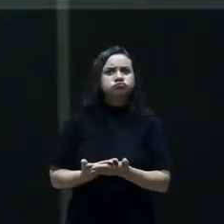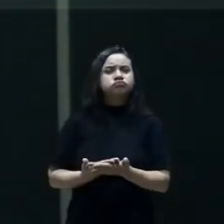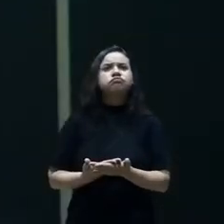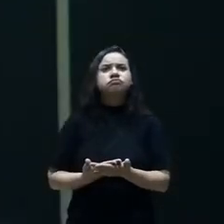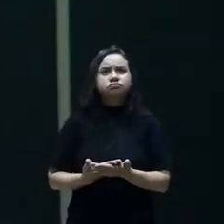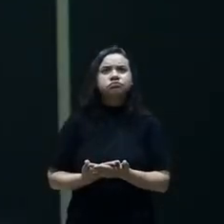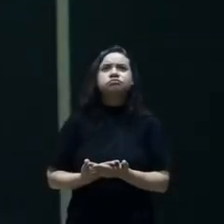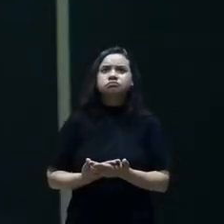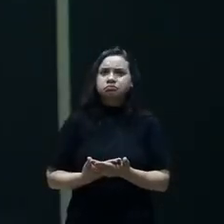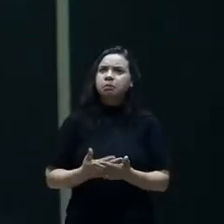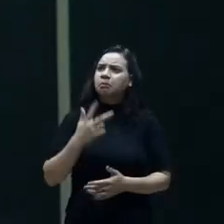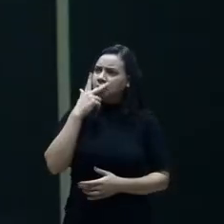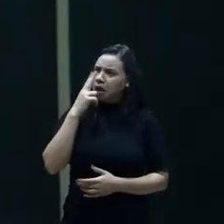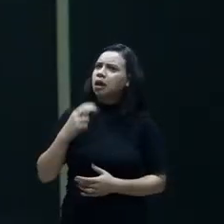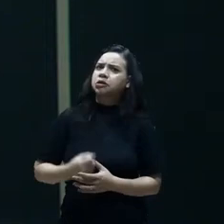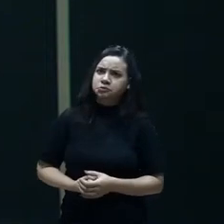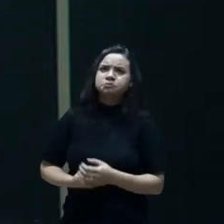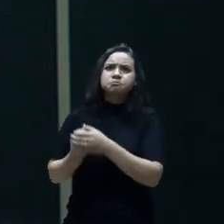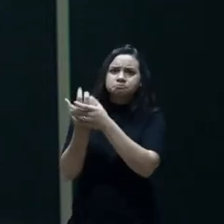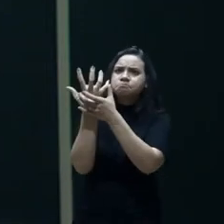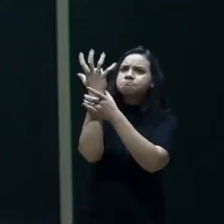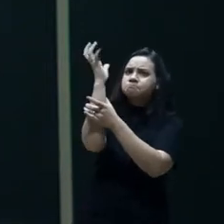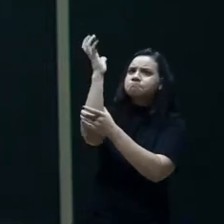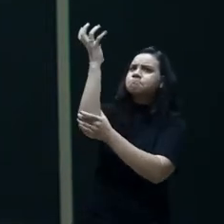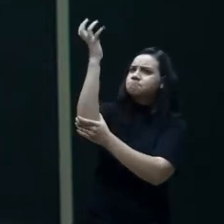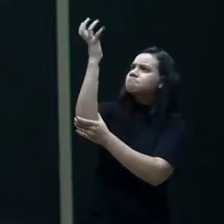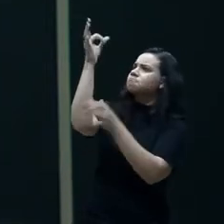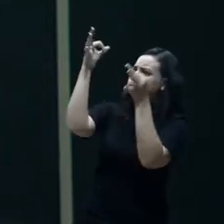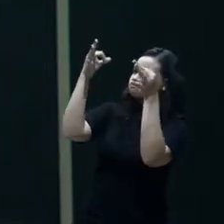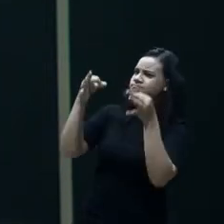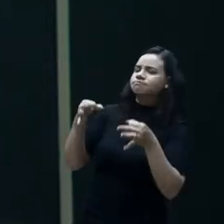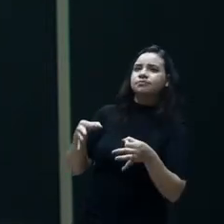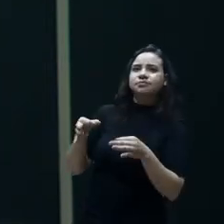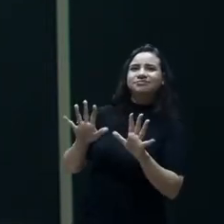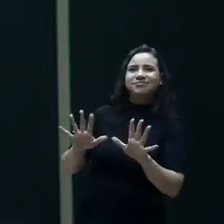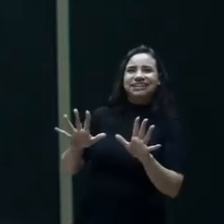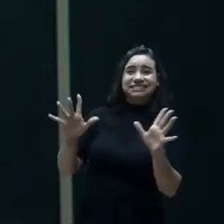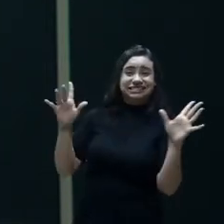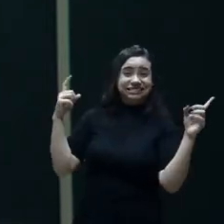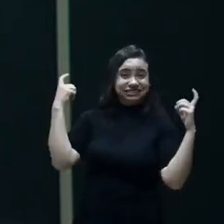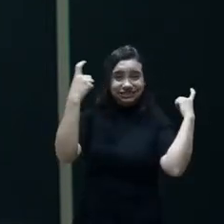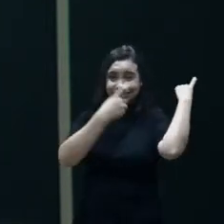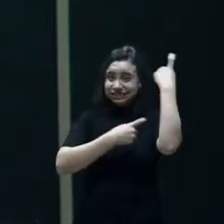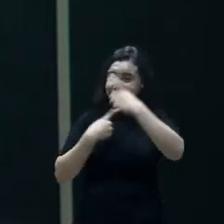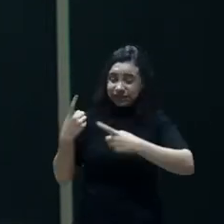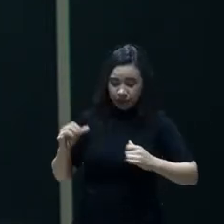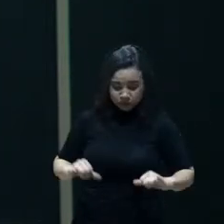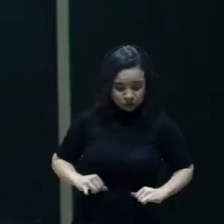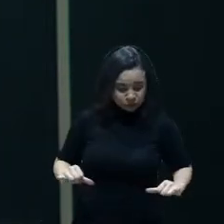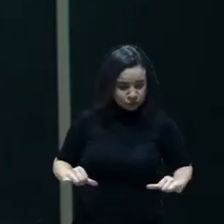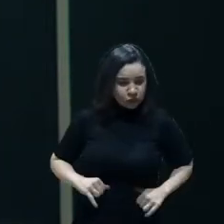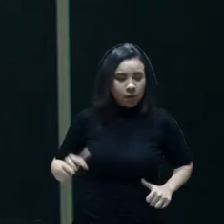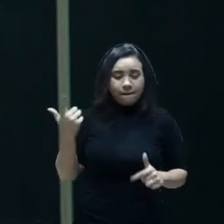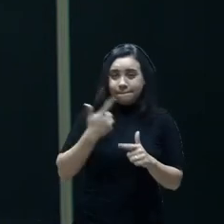sai até folhas, parece que está bonito, parece que vai produzir, mas vem a primeira provação, vem a primeira